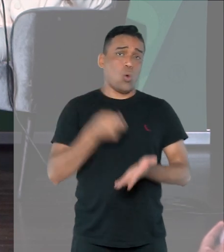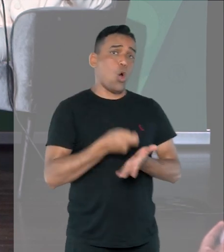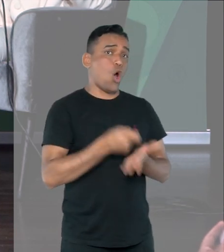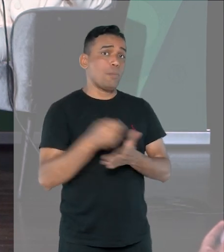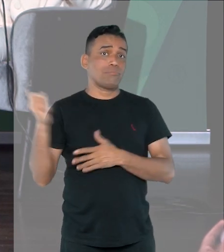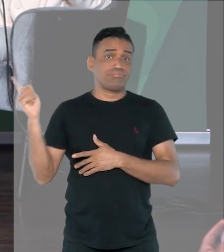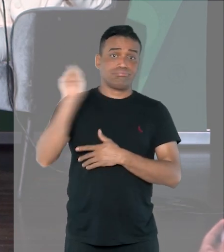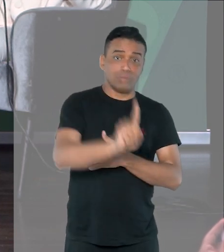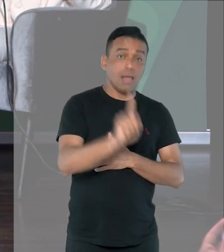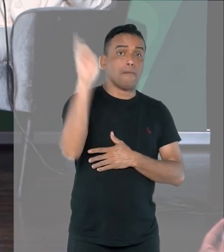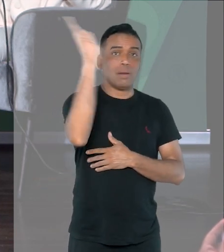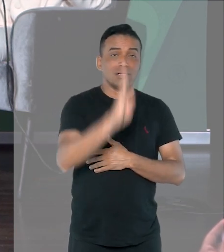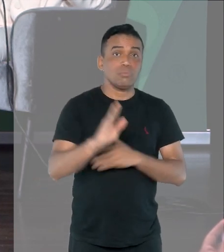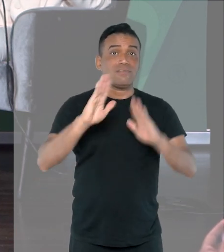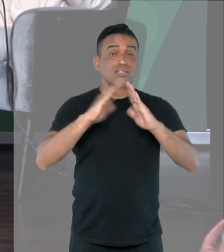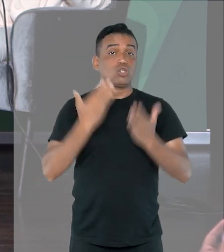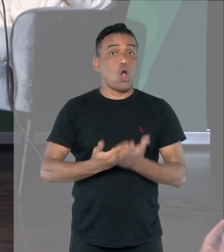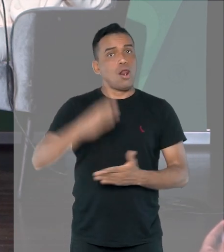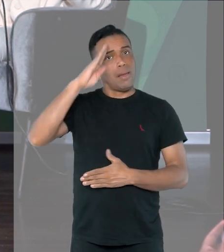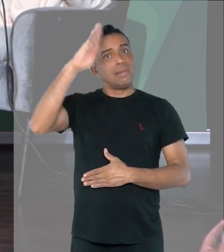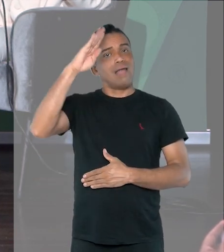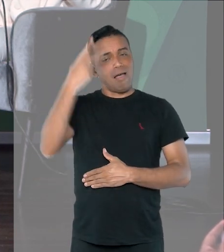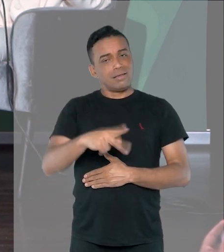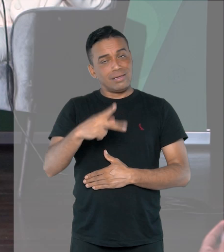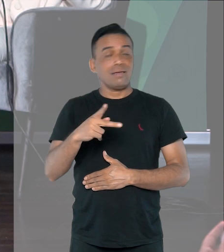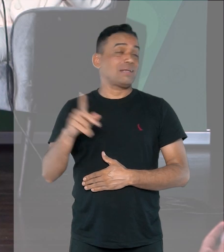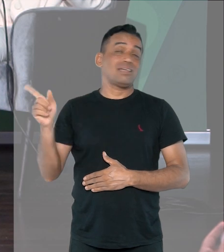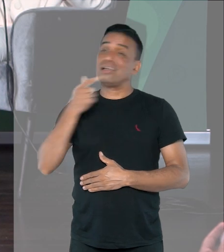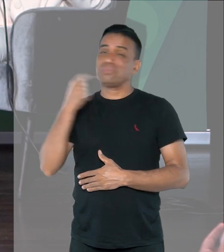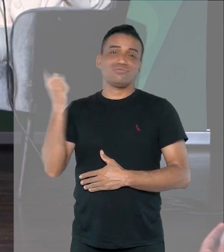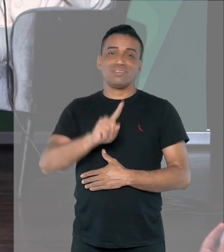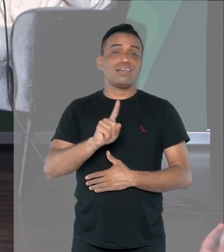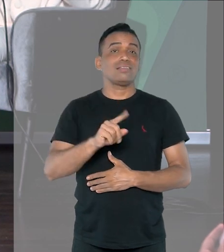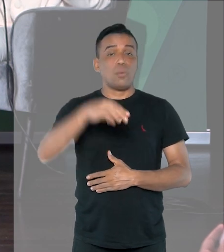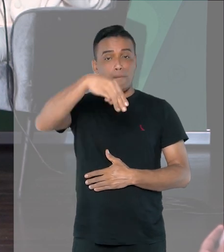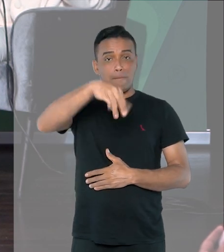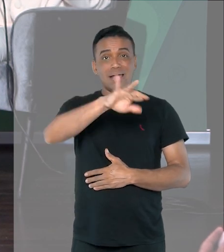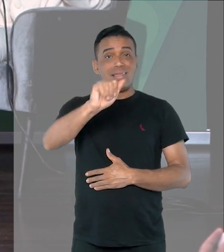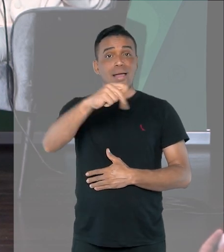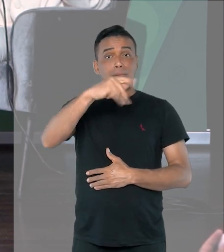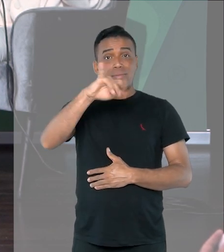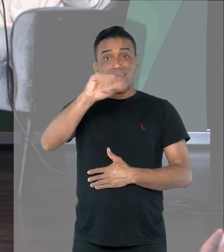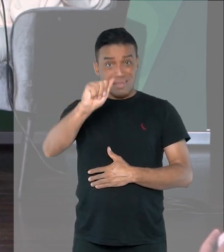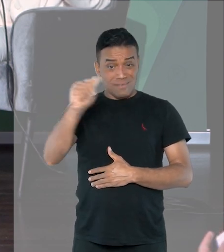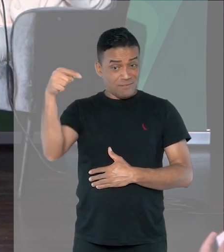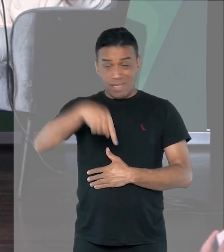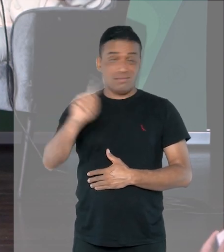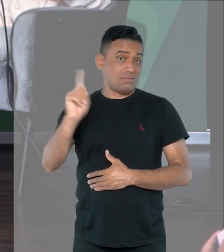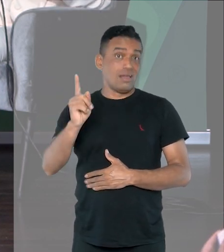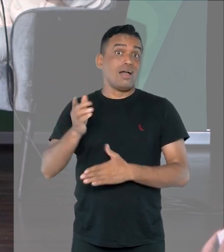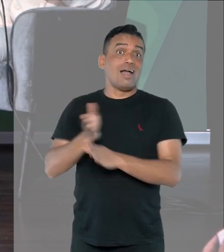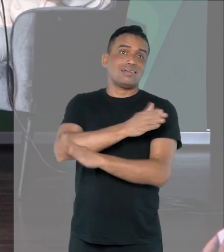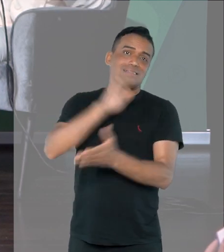não vem. E a Maria Pia dizia: eu não quero que meu filho venha enquanto ele não casar. E isso criou já uma certa desarmonia